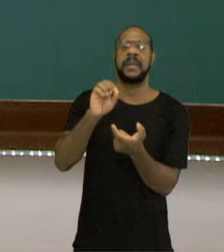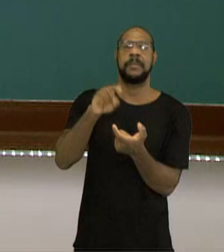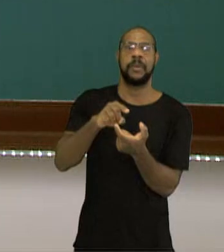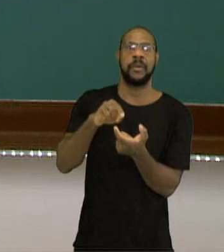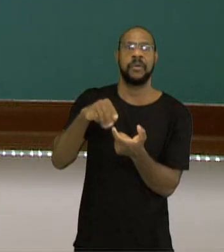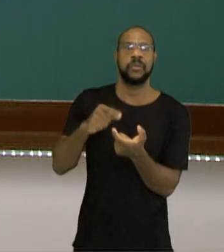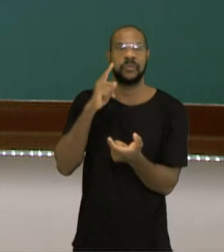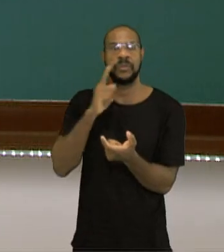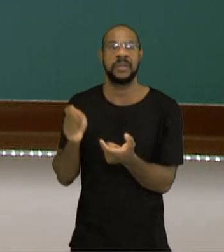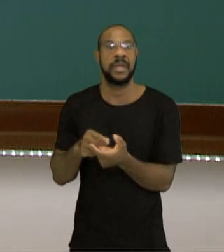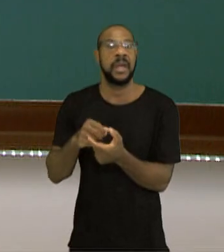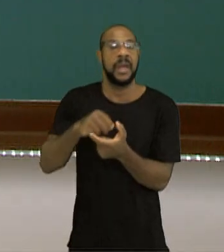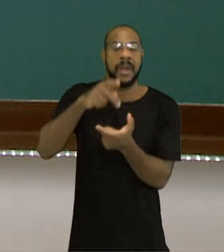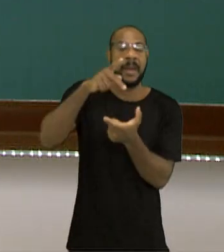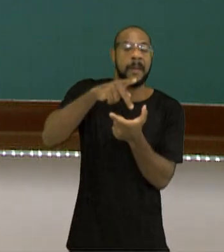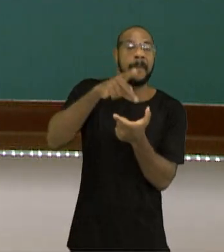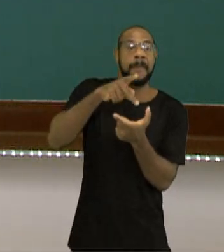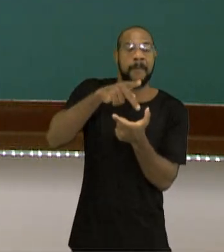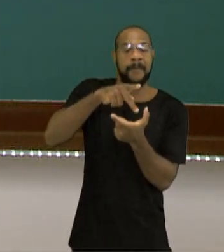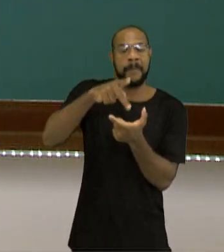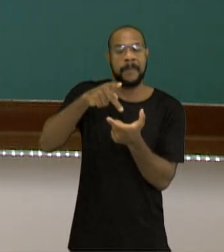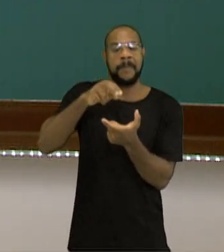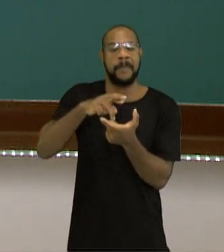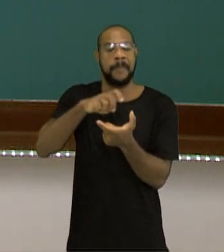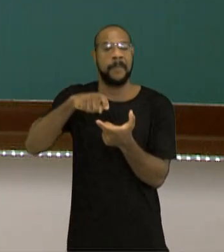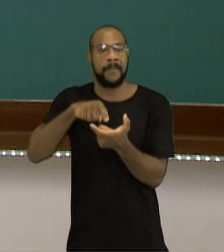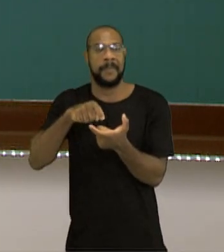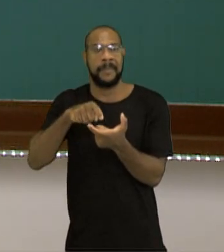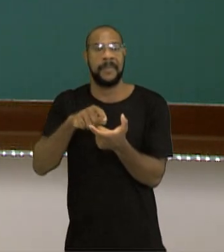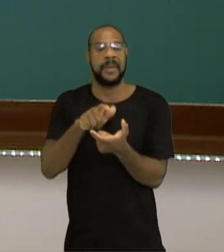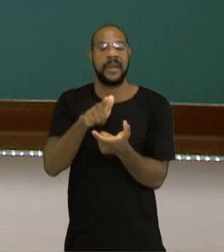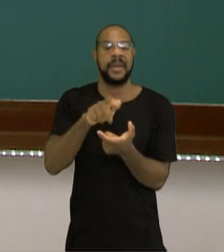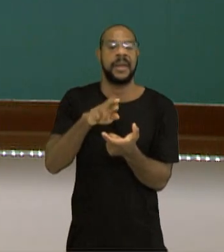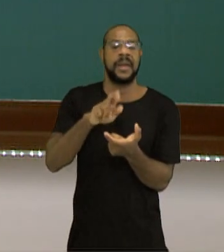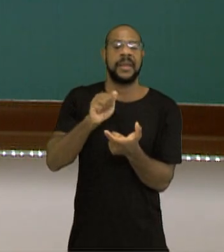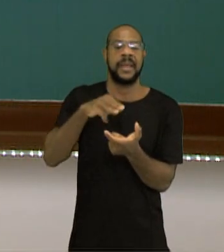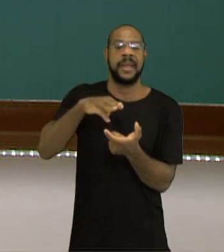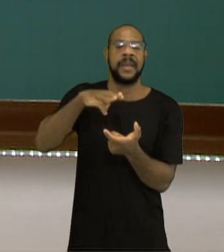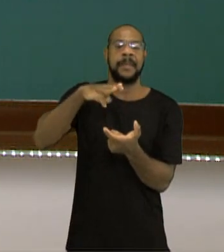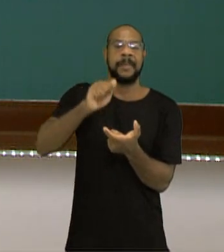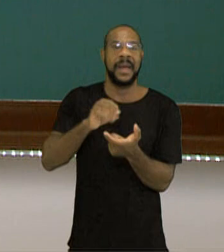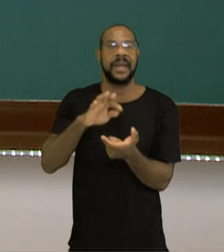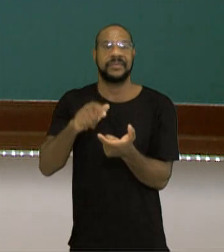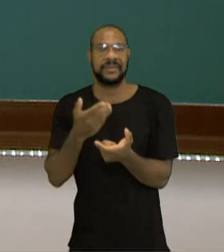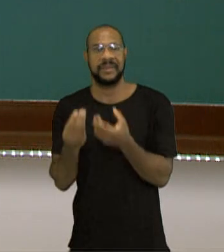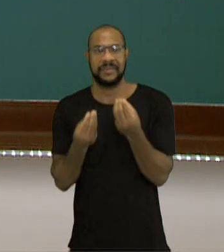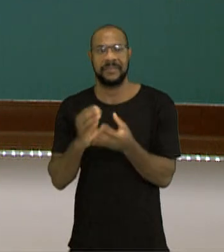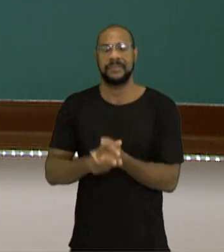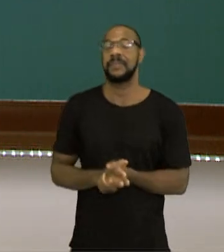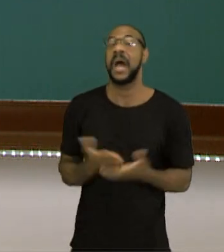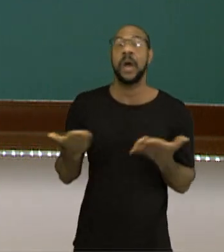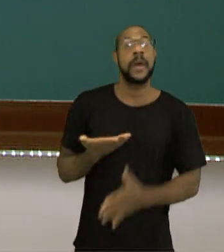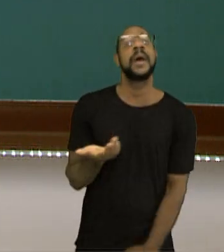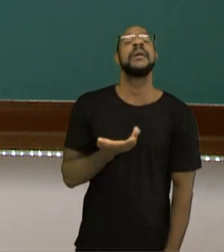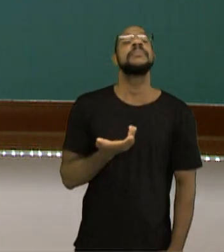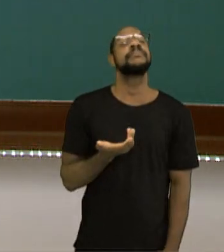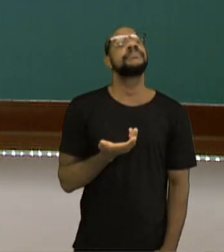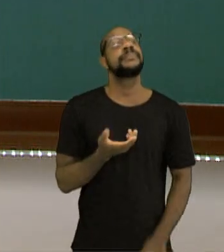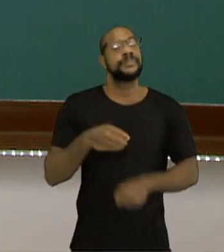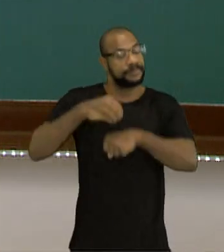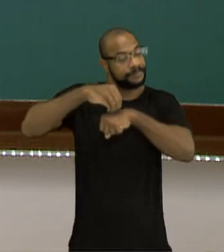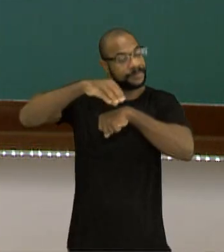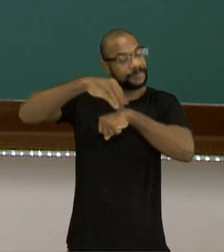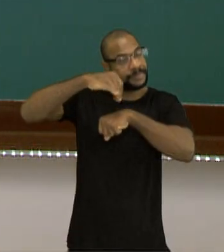proparoxítona, ó, gramática. Bora lá? Sugestão de atividade. Então, agora você vai